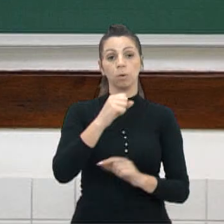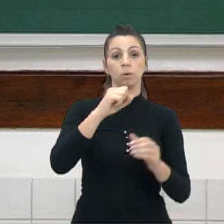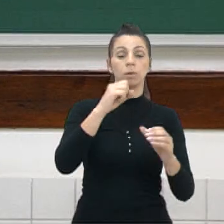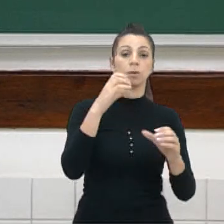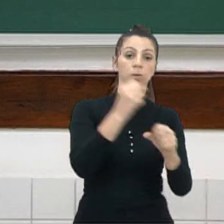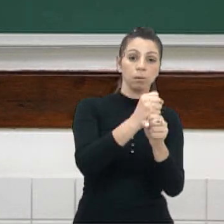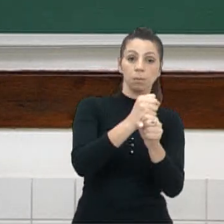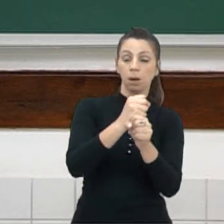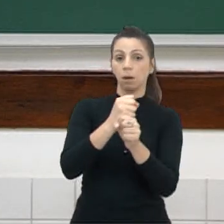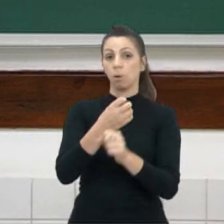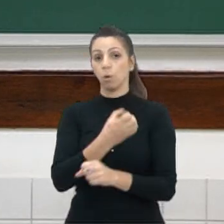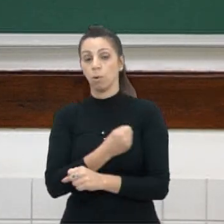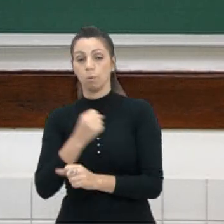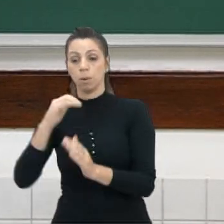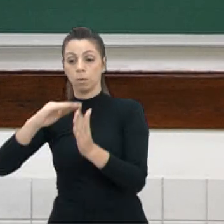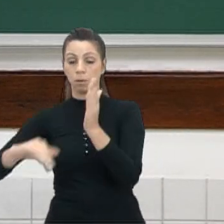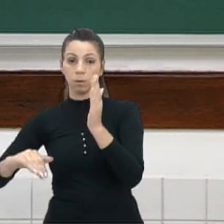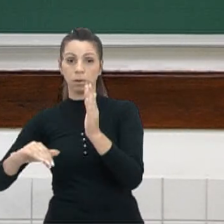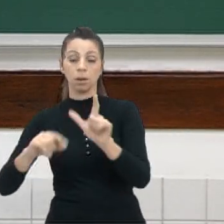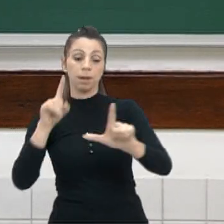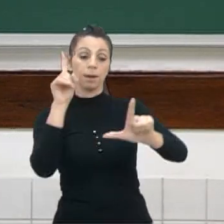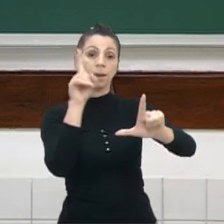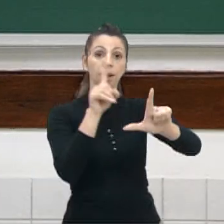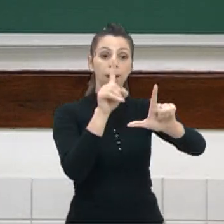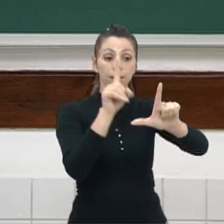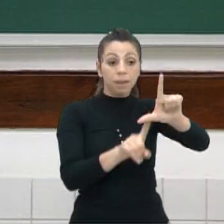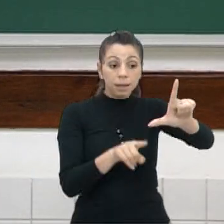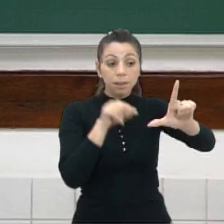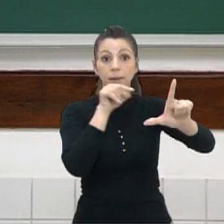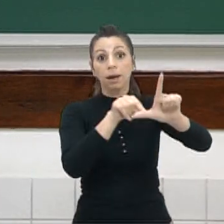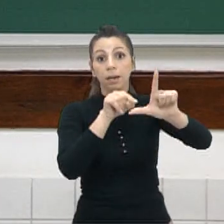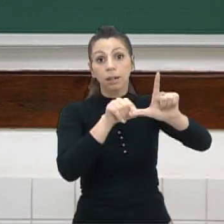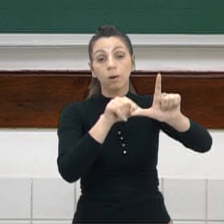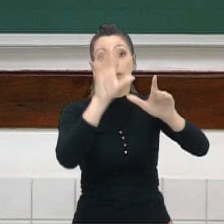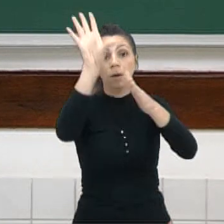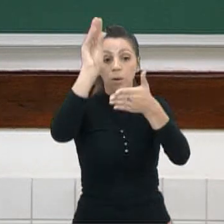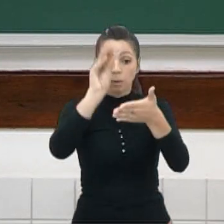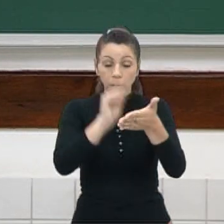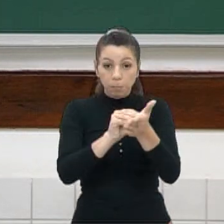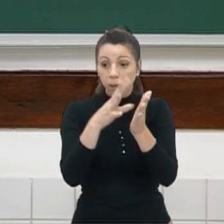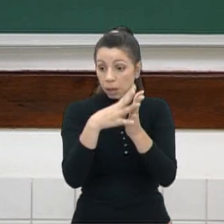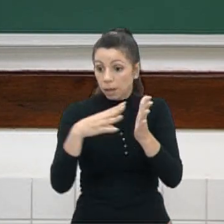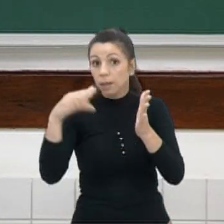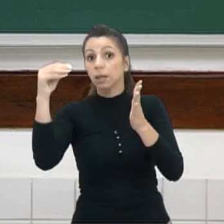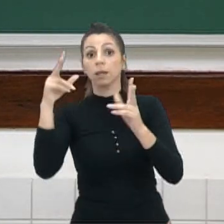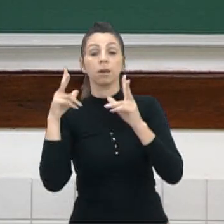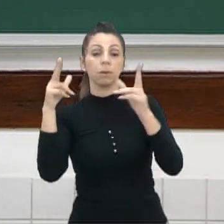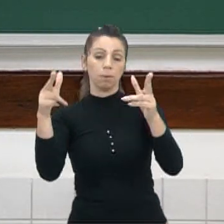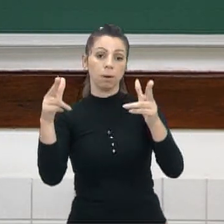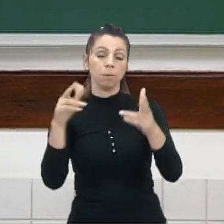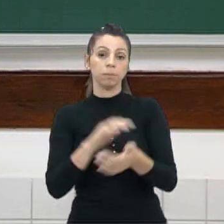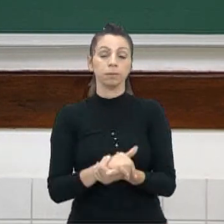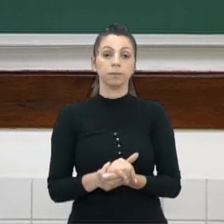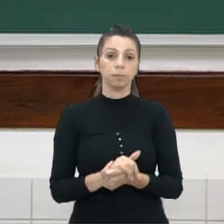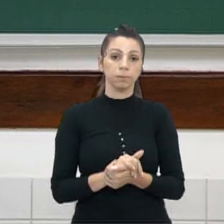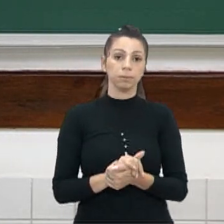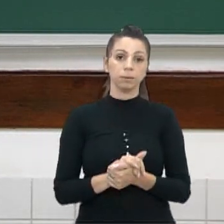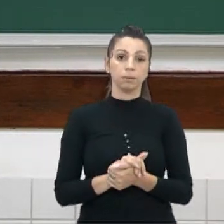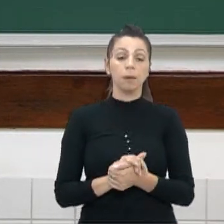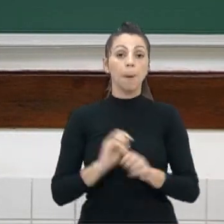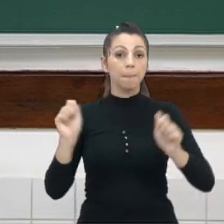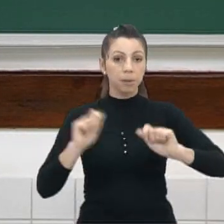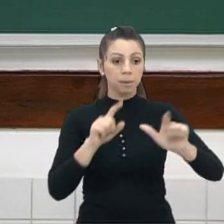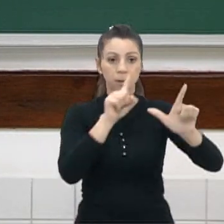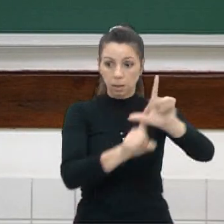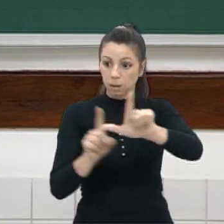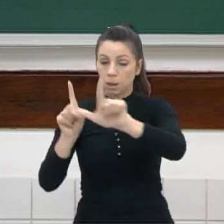subtrair os números, e a parte literal você copia. Se a parte literal for a mesma, se os termos forem semelhantes, se não, nada feito,